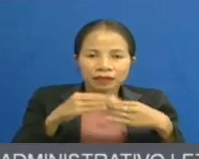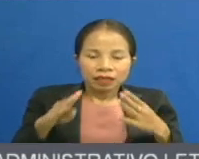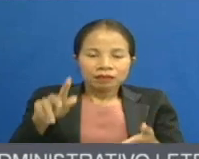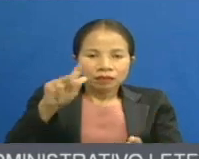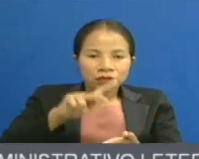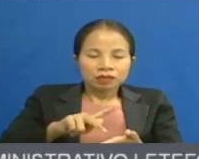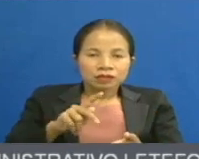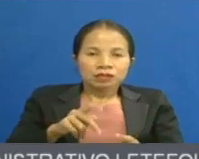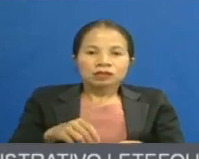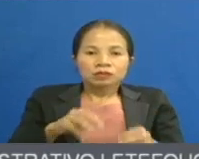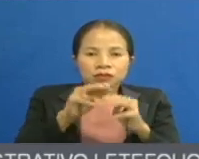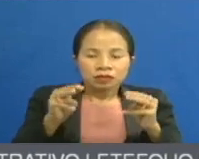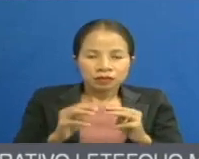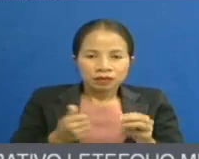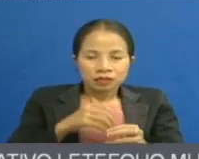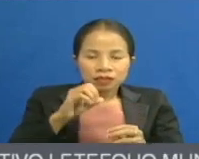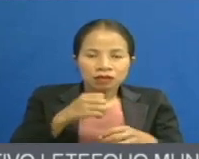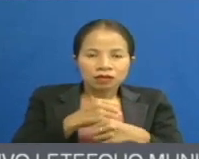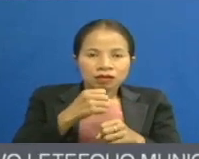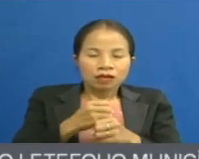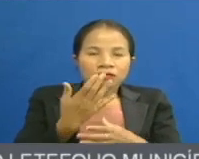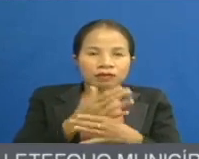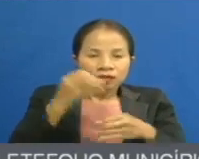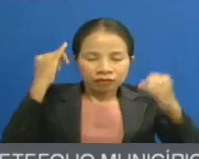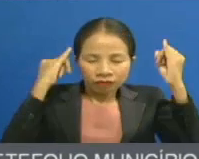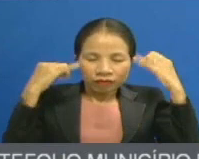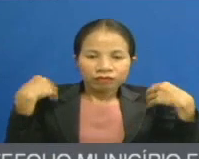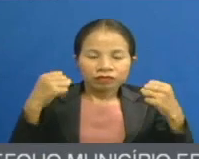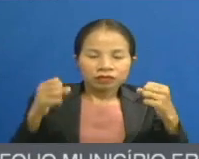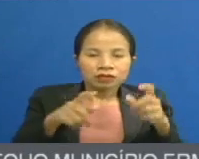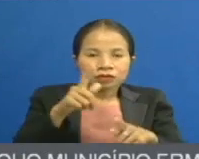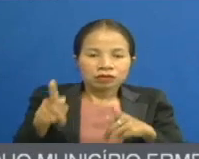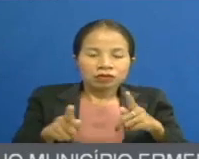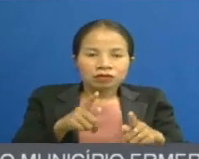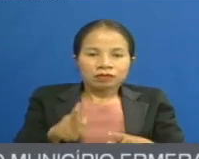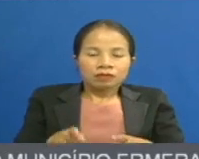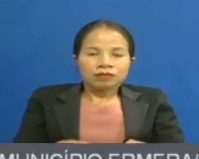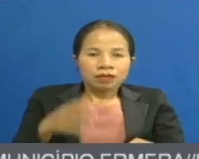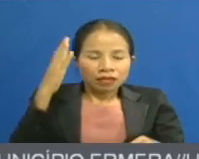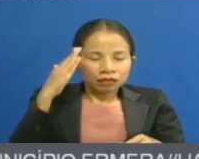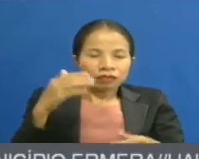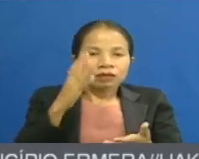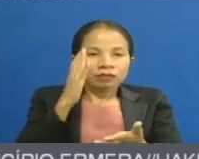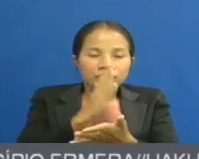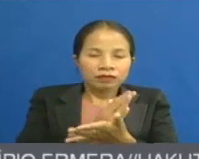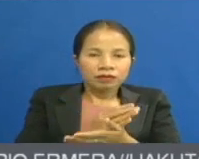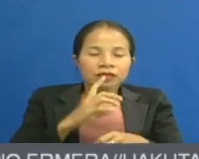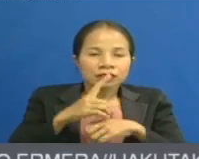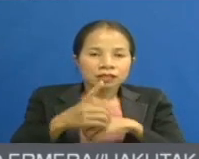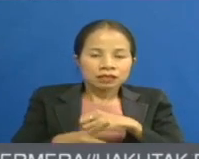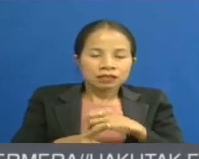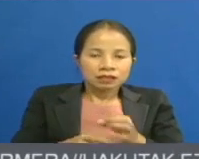Autoridade de Proteção Civil Município Ainaro halau campanha rodeia força comunidade nia consciência e a prevenção